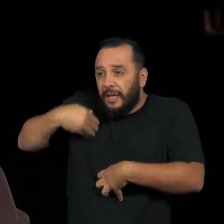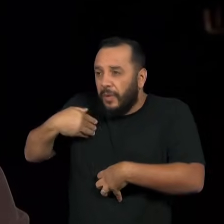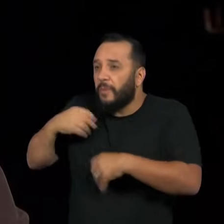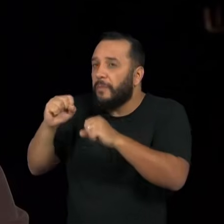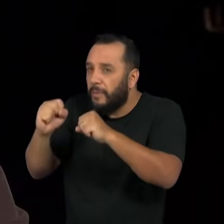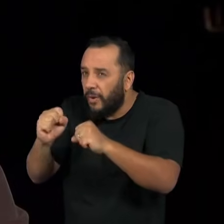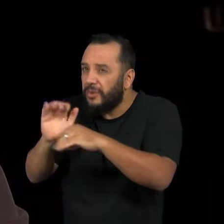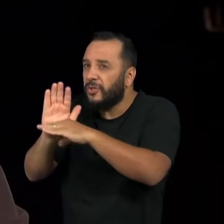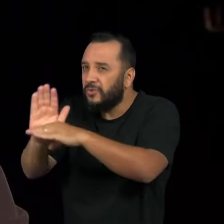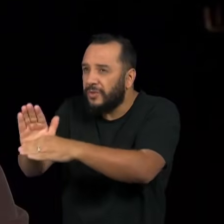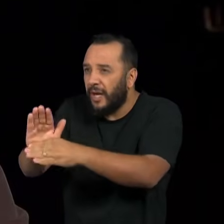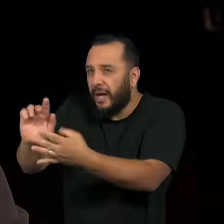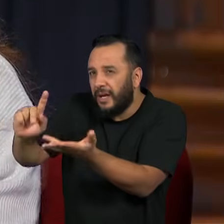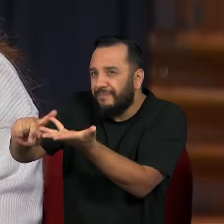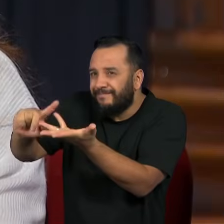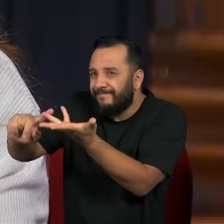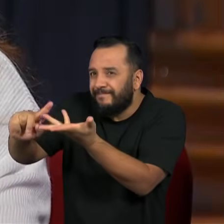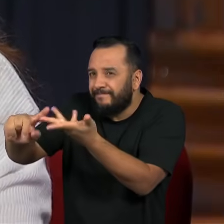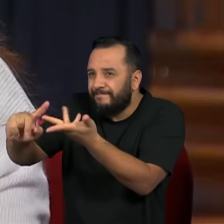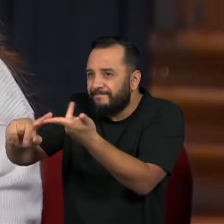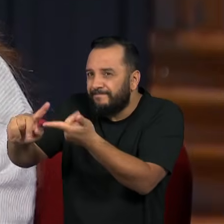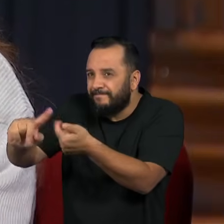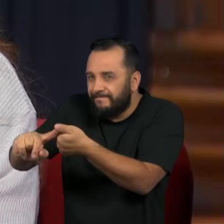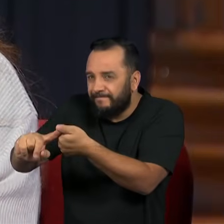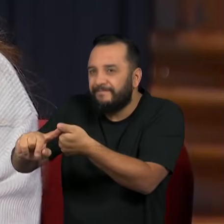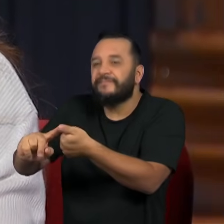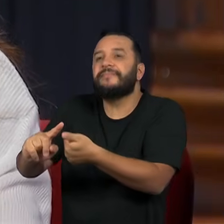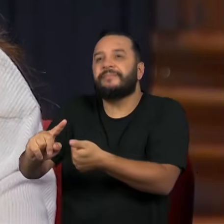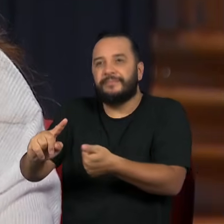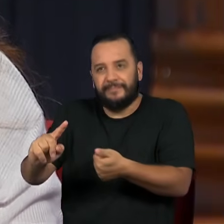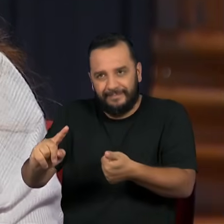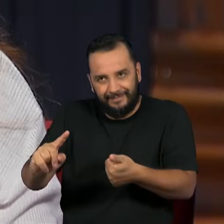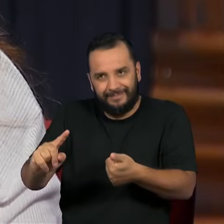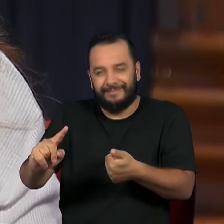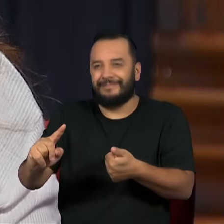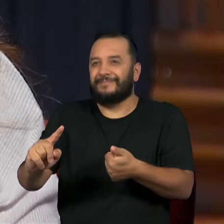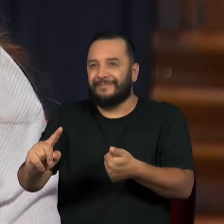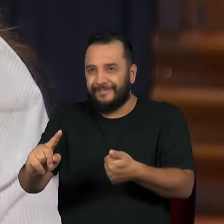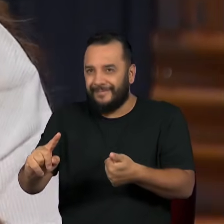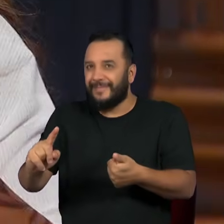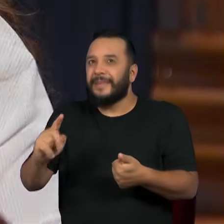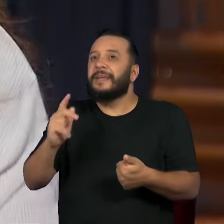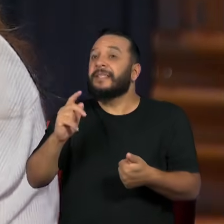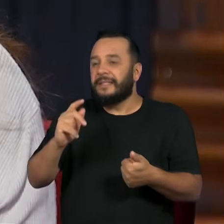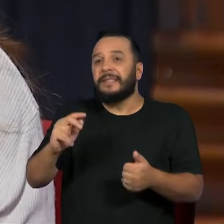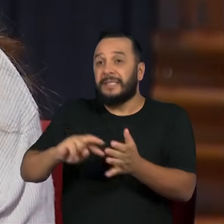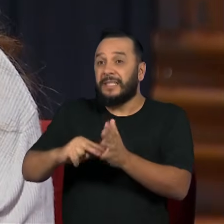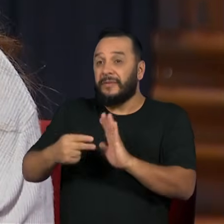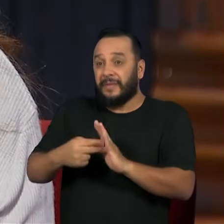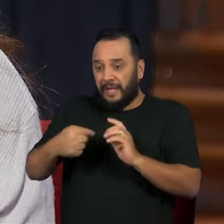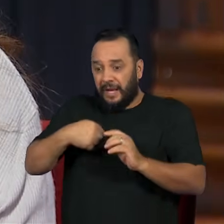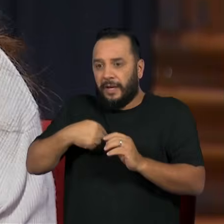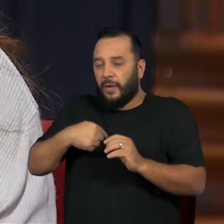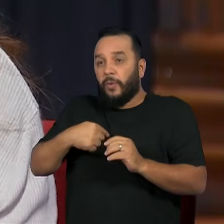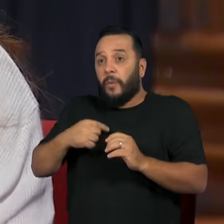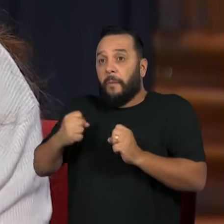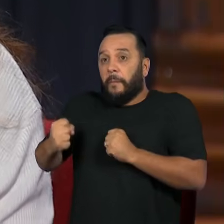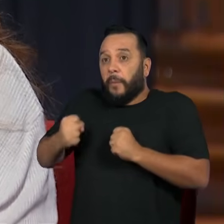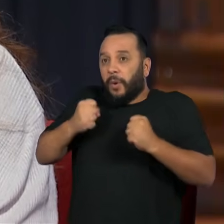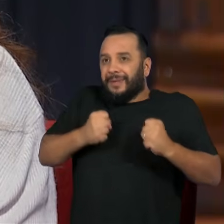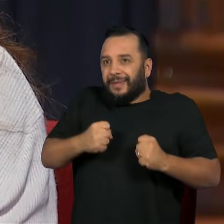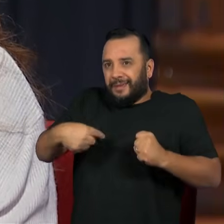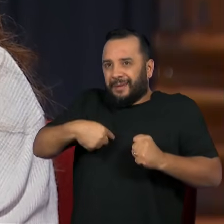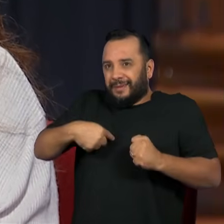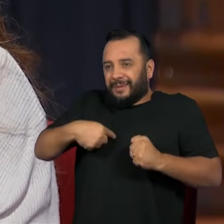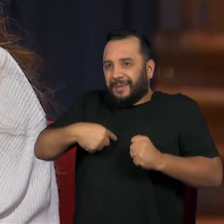posso te ajudar desse jeito. E isso você faz com aquela sensação de ter poder de ajudar. Sim. E isso te